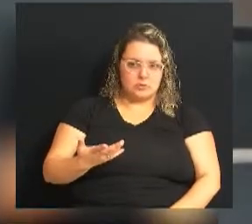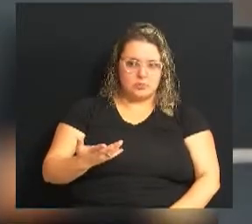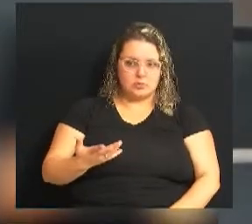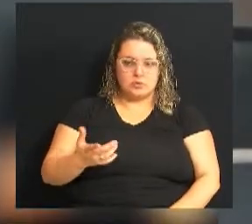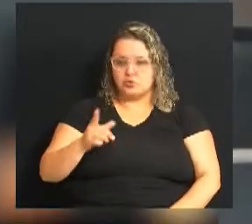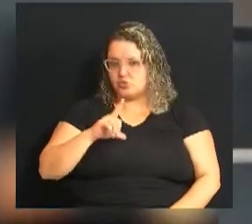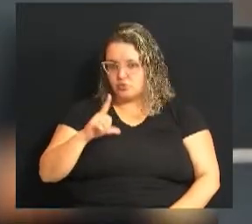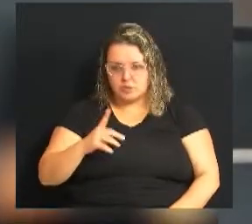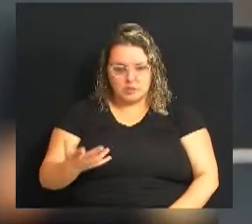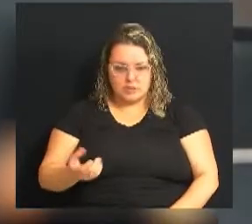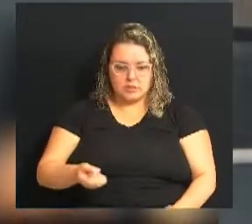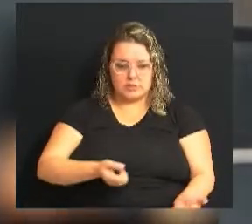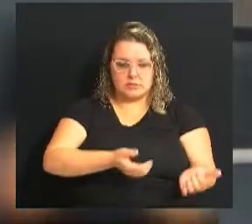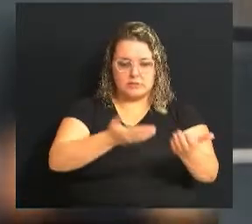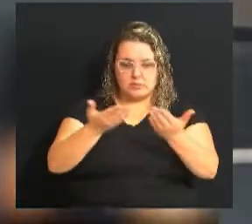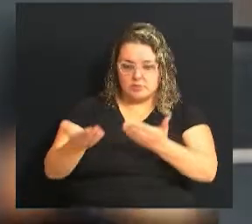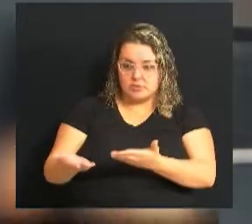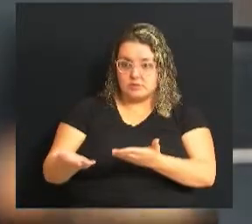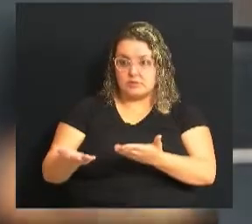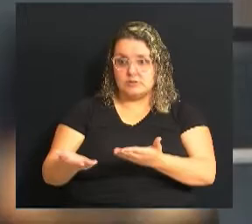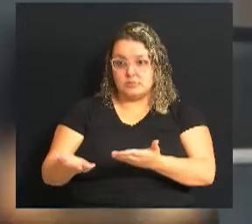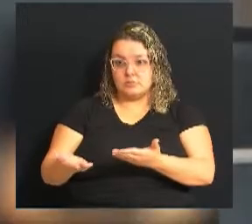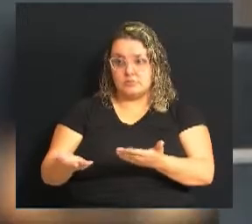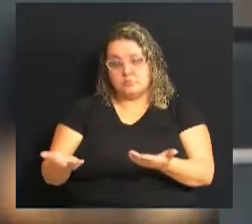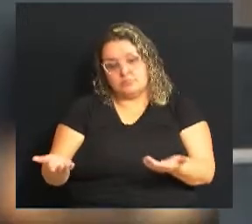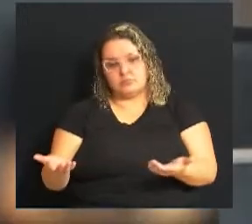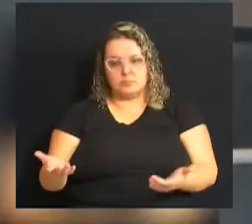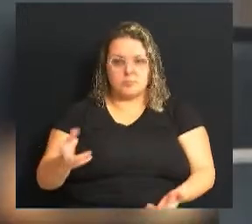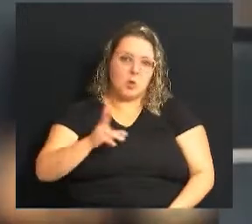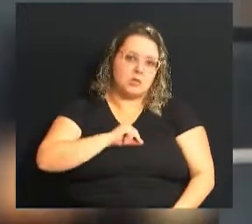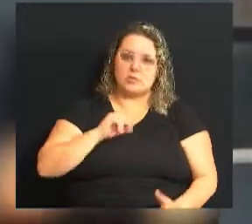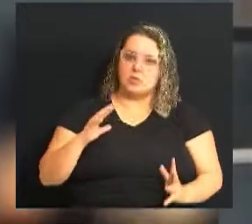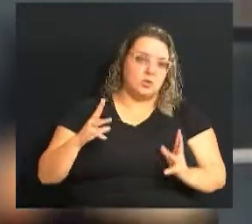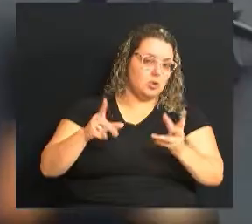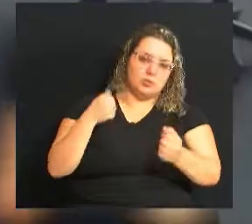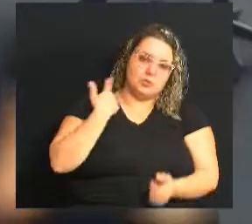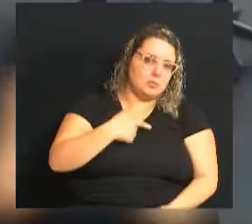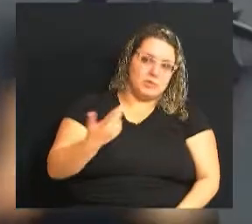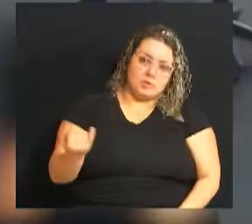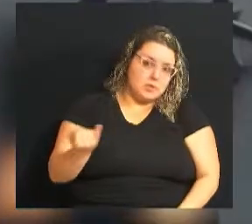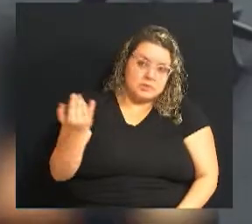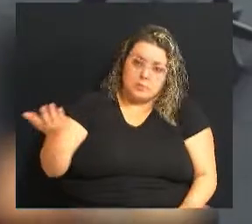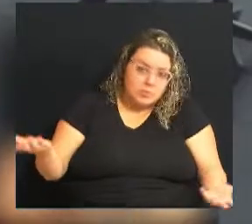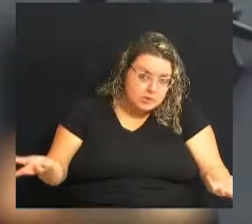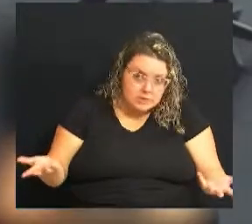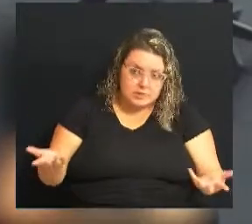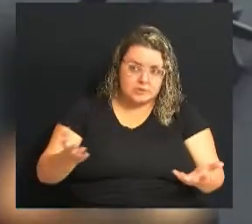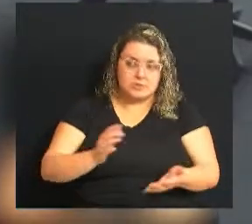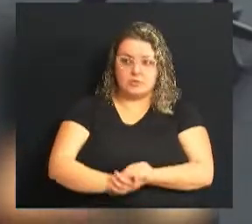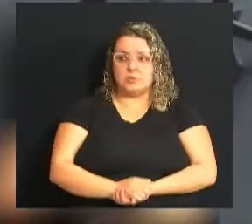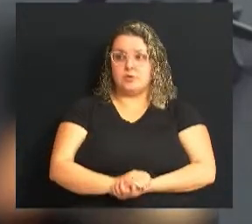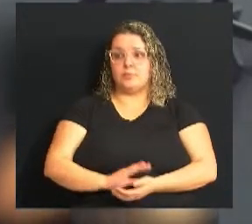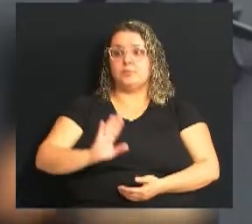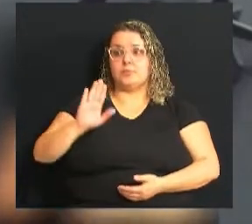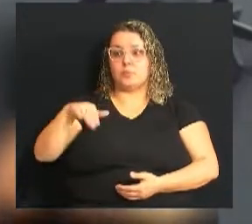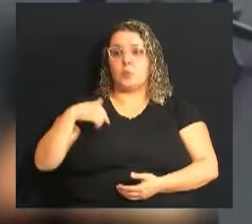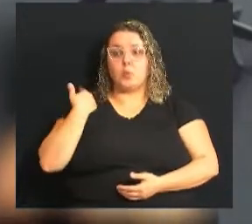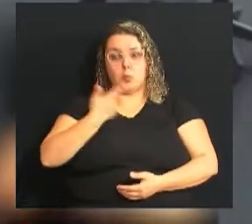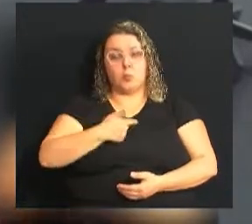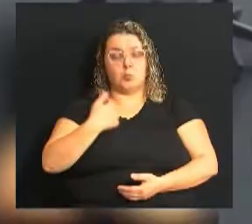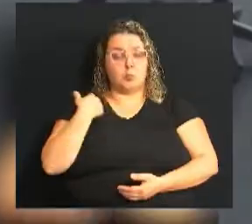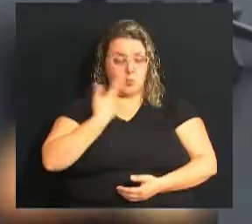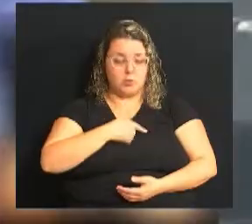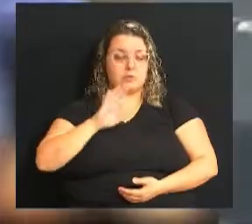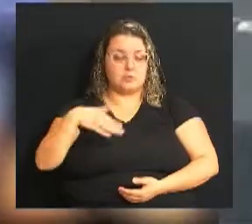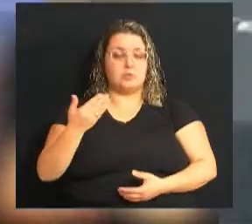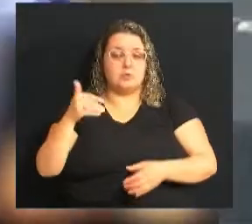essas apresentações, nossa, tudo para nós é importante. A gente, quando votou essa emenda, esse projeto, acho que não